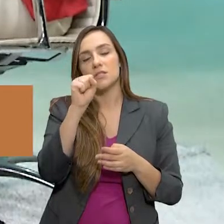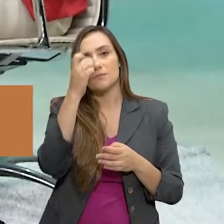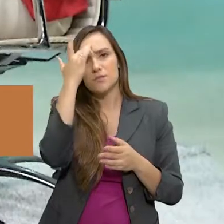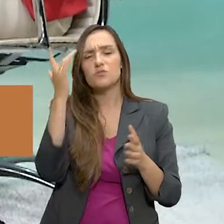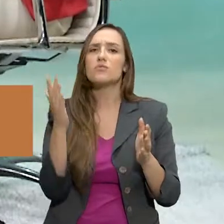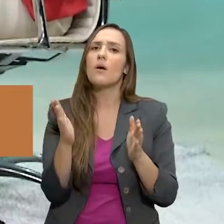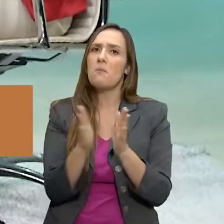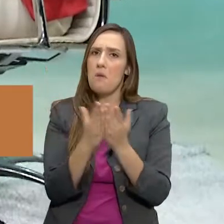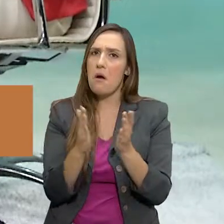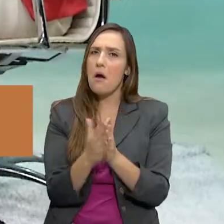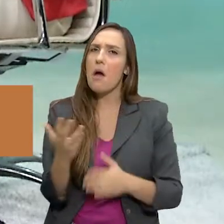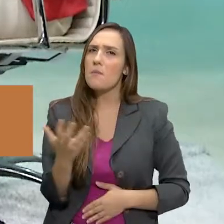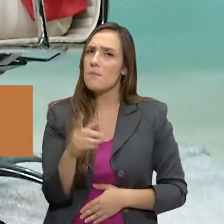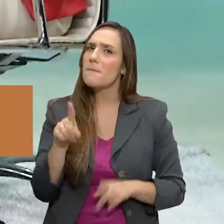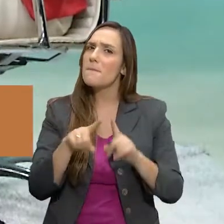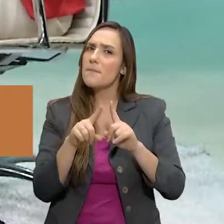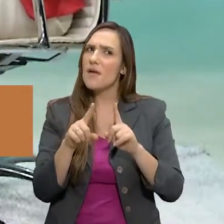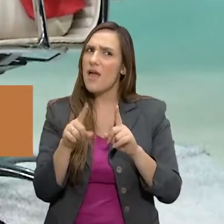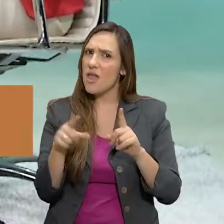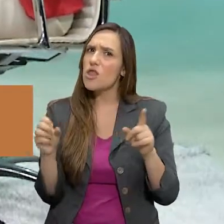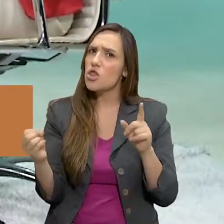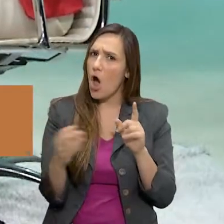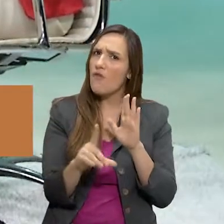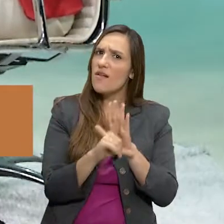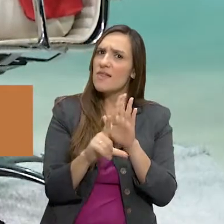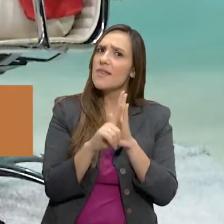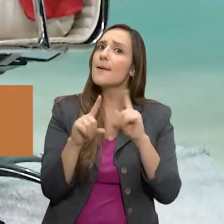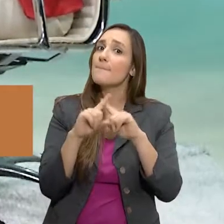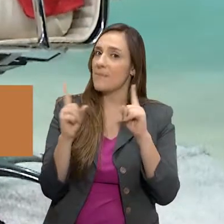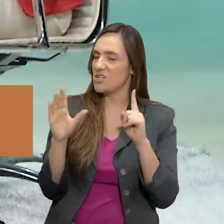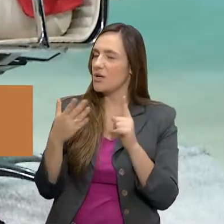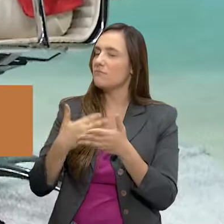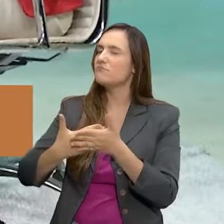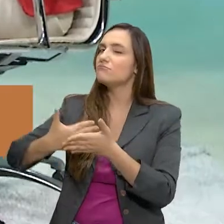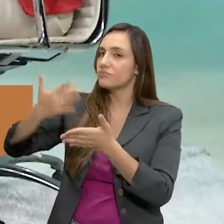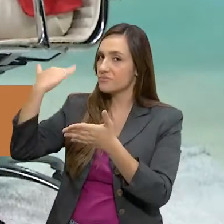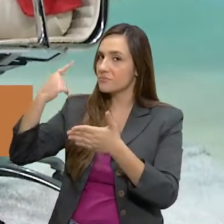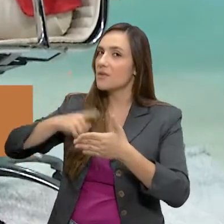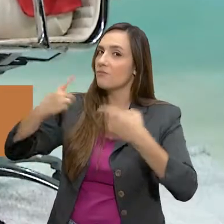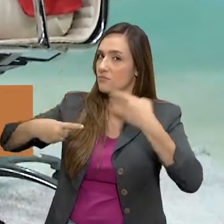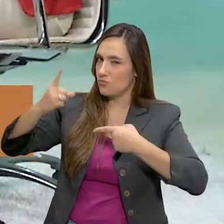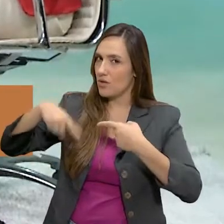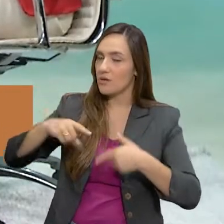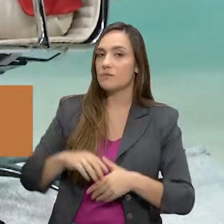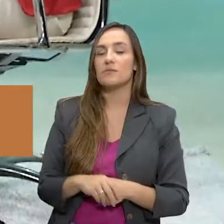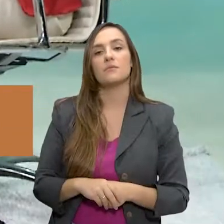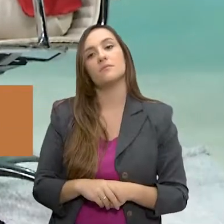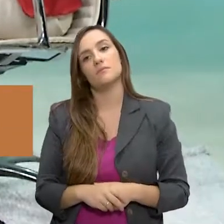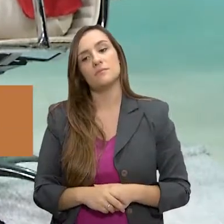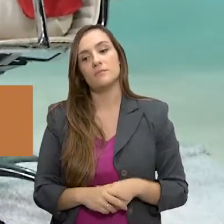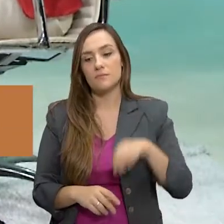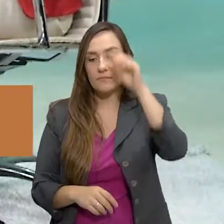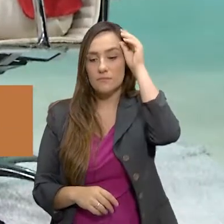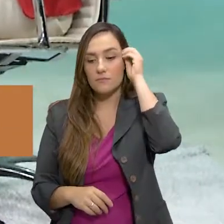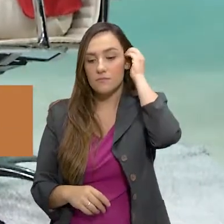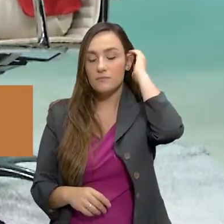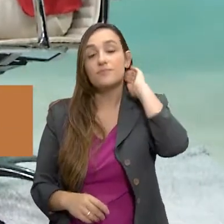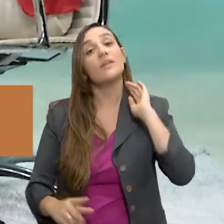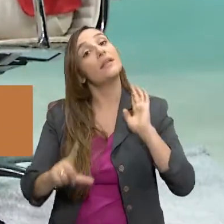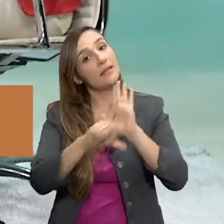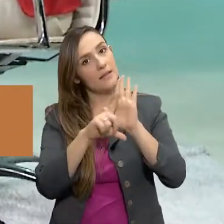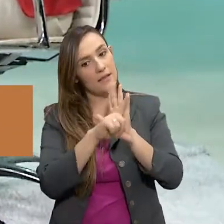um tempo pelo Nudem, não é? Isso, a lei é bem recente, de março, segunda quinzena de março ela